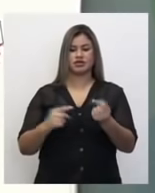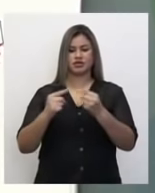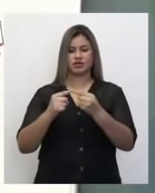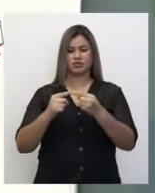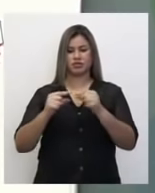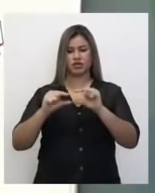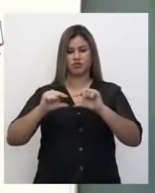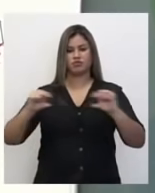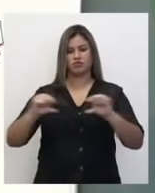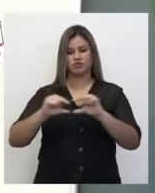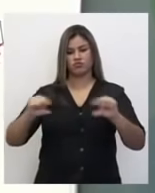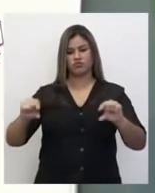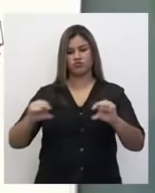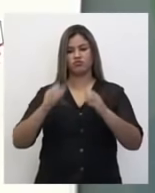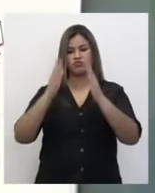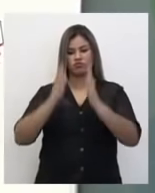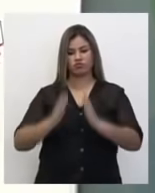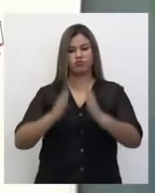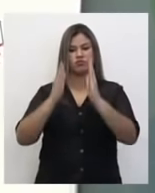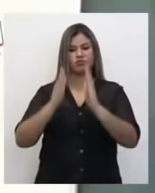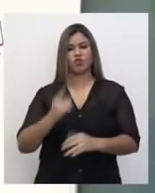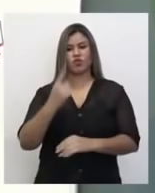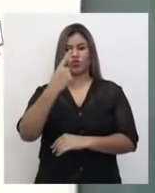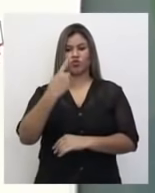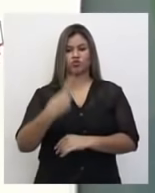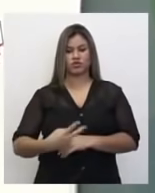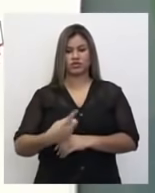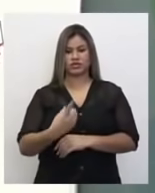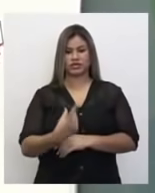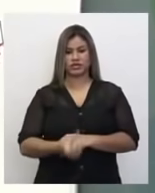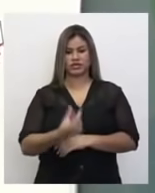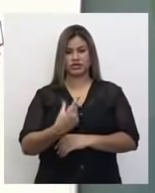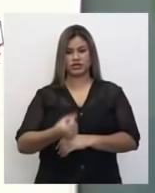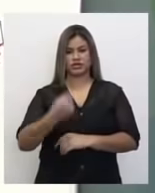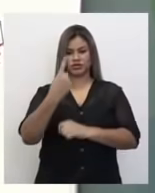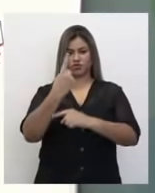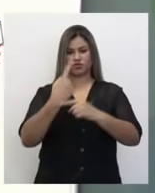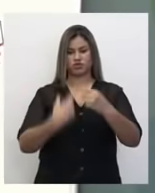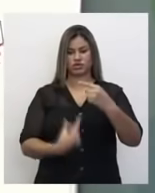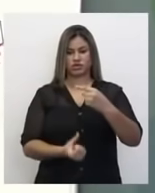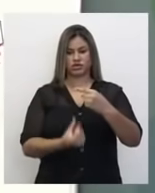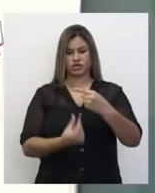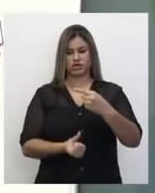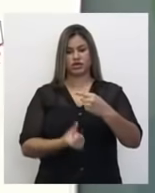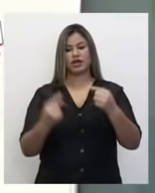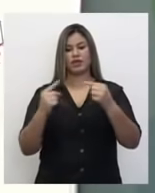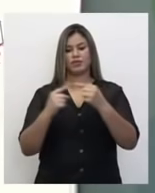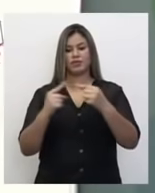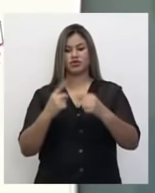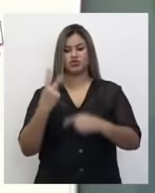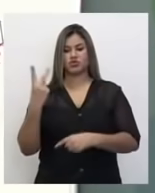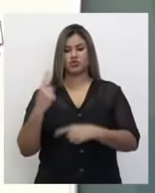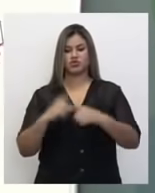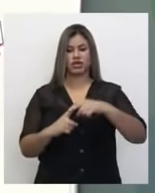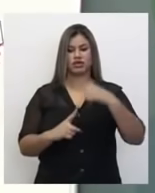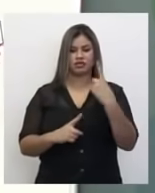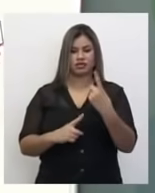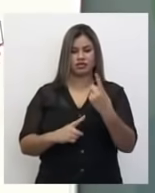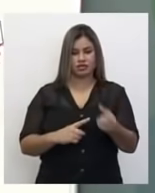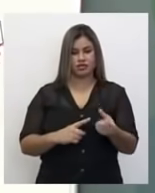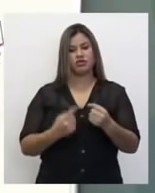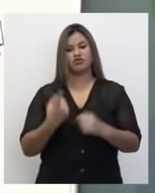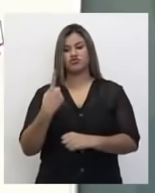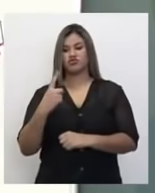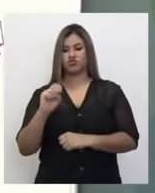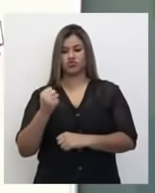posição 16, tá? E isso vai dar 18. Então, se a gente pegasse em